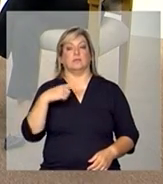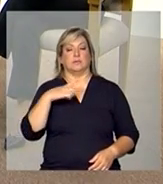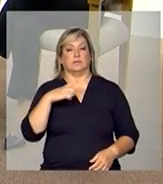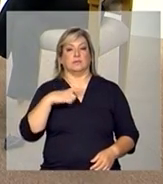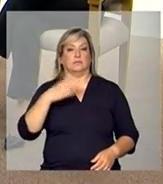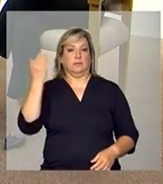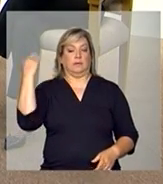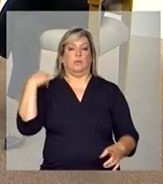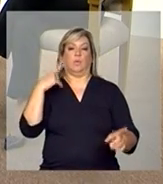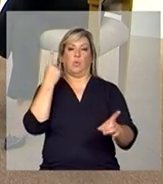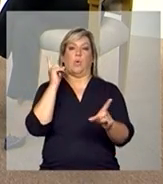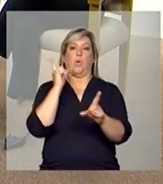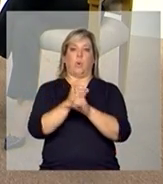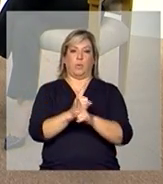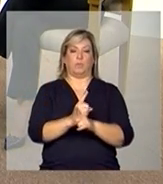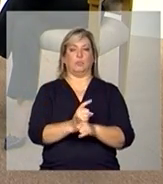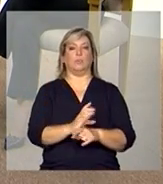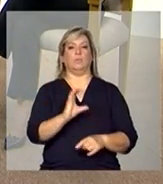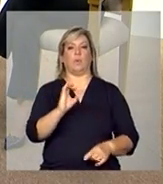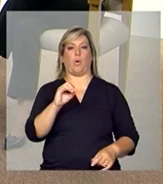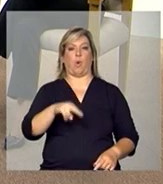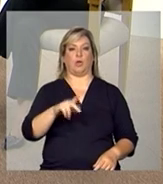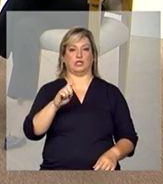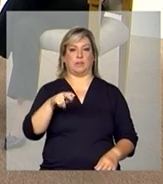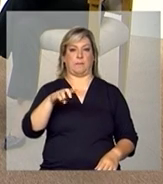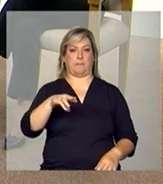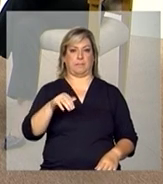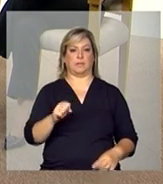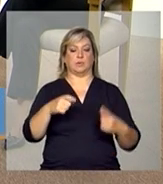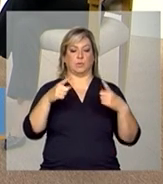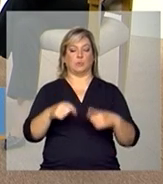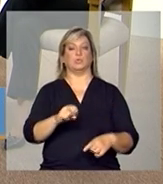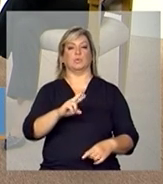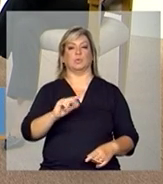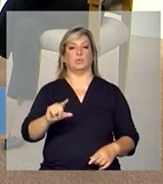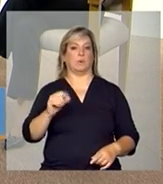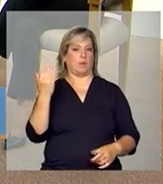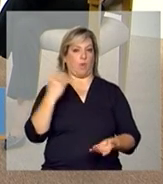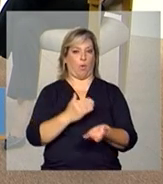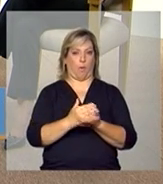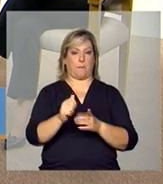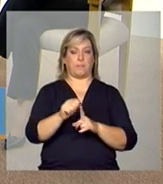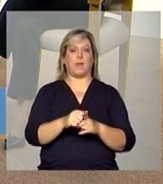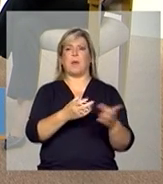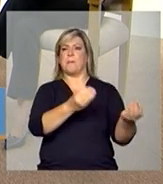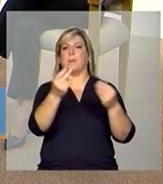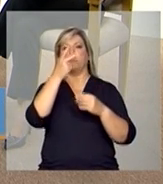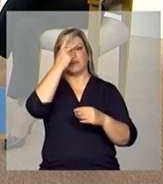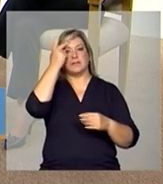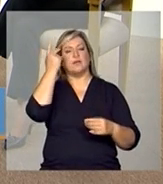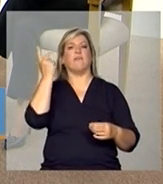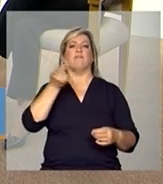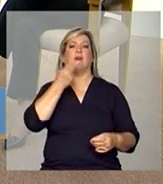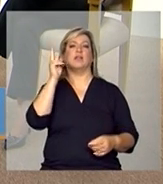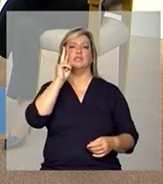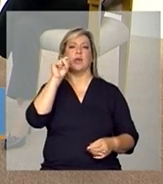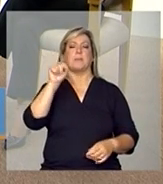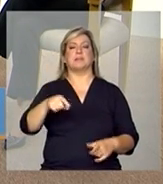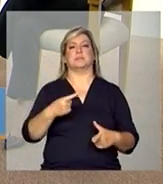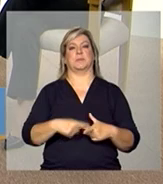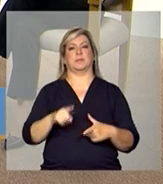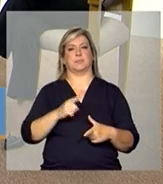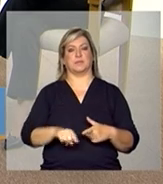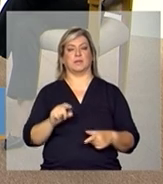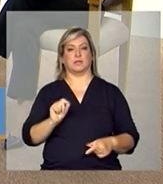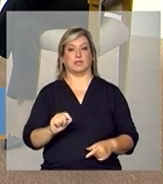eh do con gemas né lá na região sul agora no início do mês e muitos questionamentos em relação a isso dos